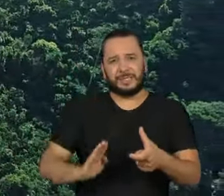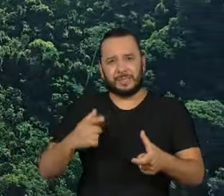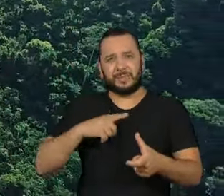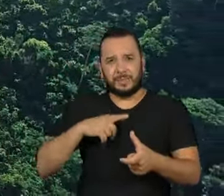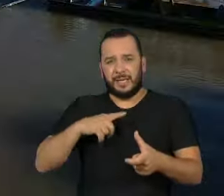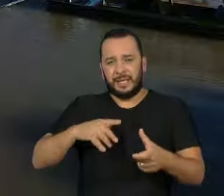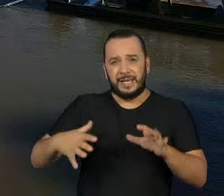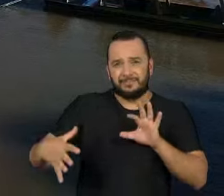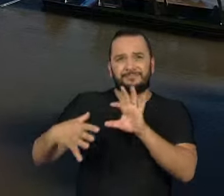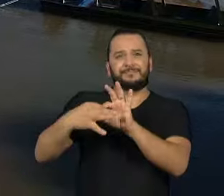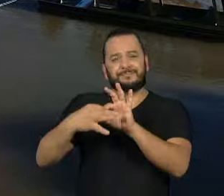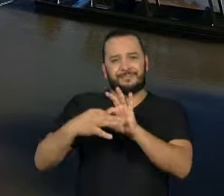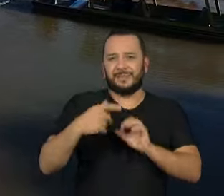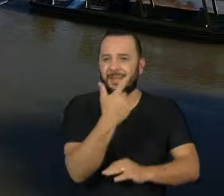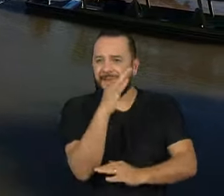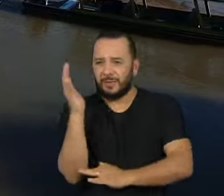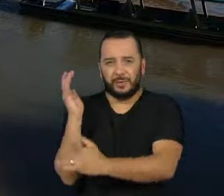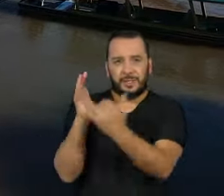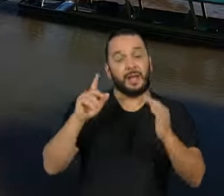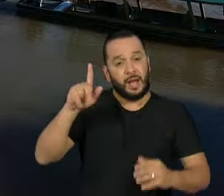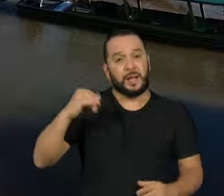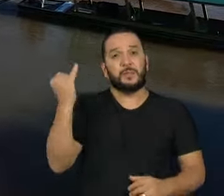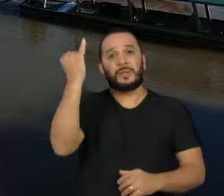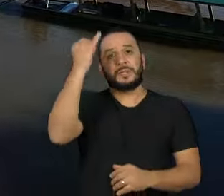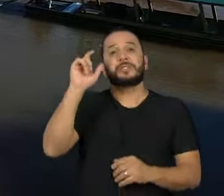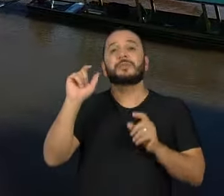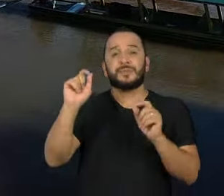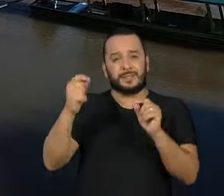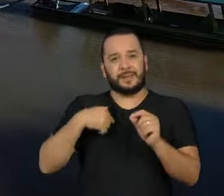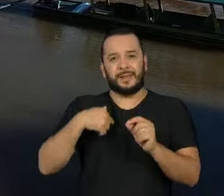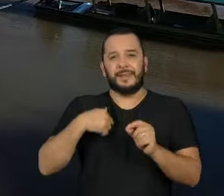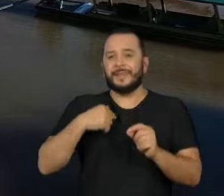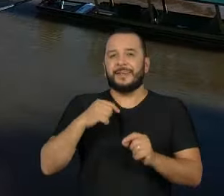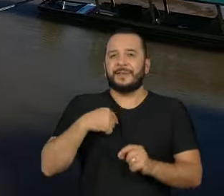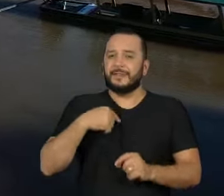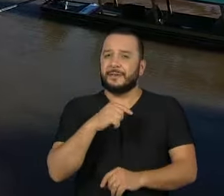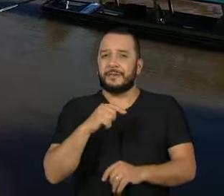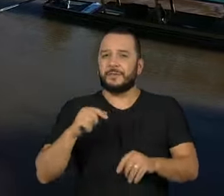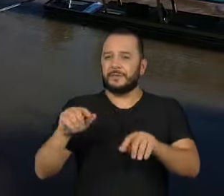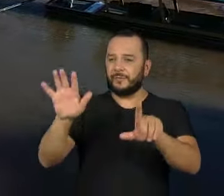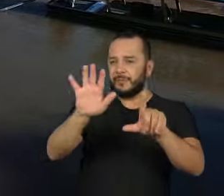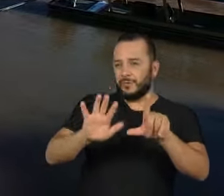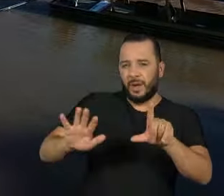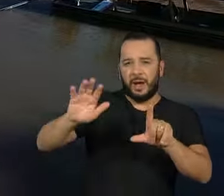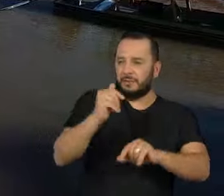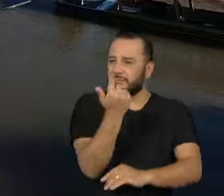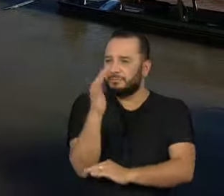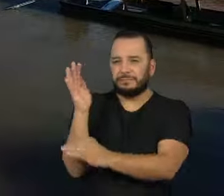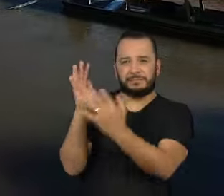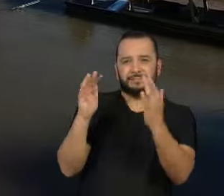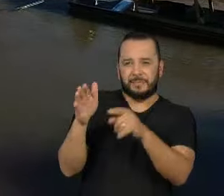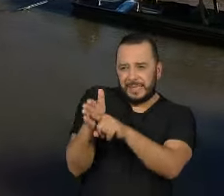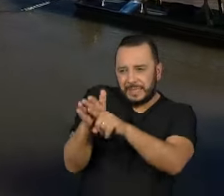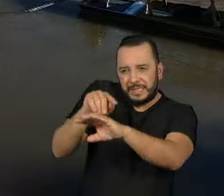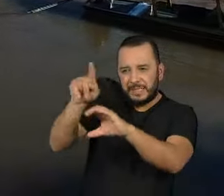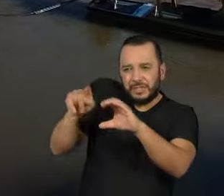criada pela grande relevância em relação à vegetação nativa, paisagem, aspectos